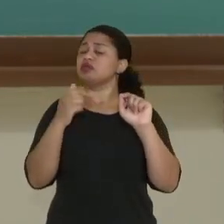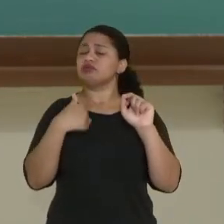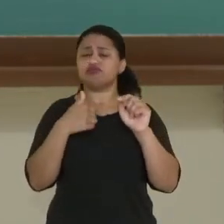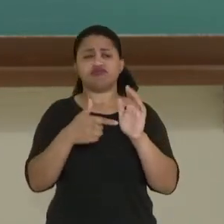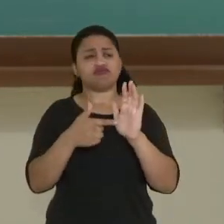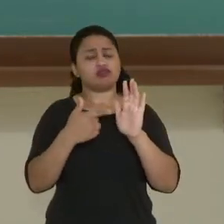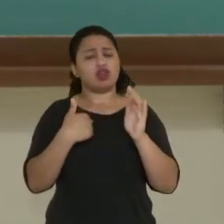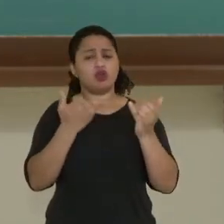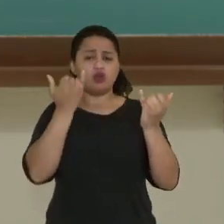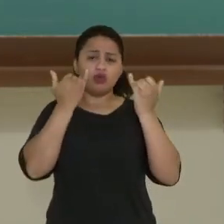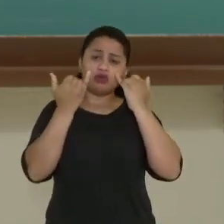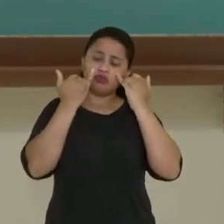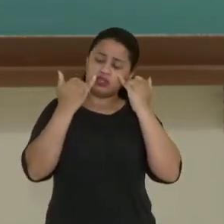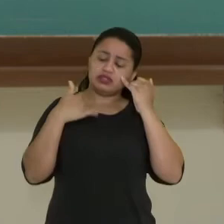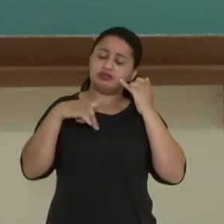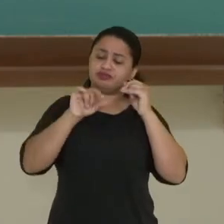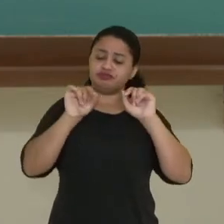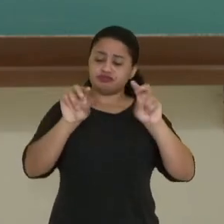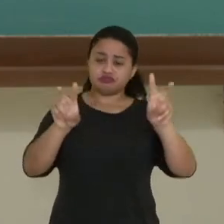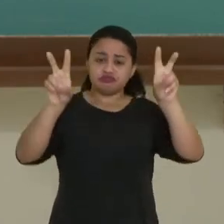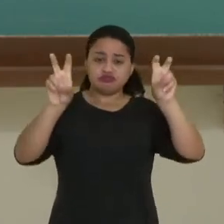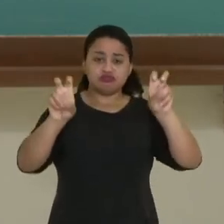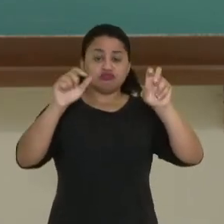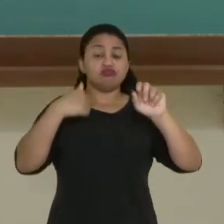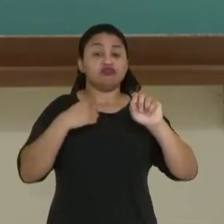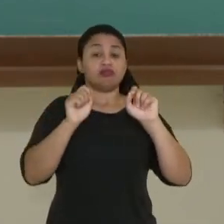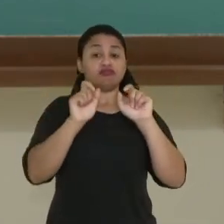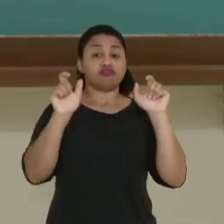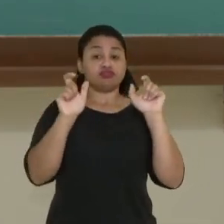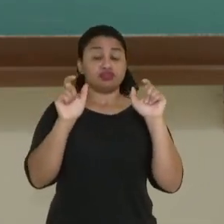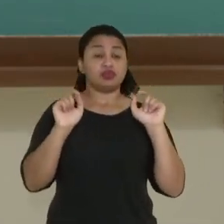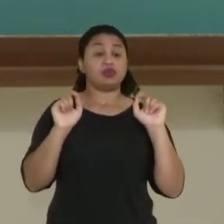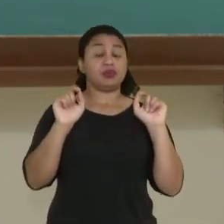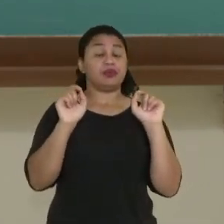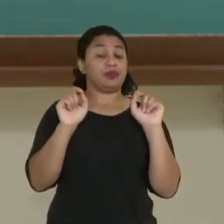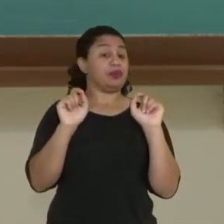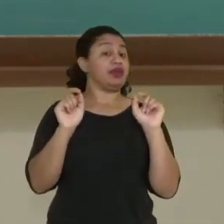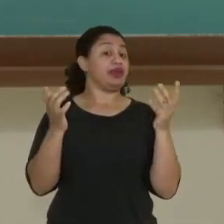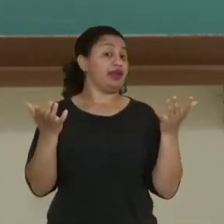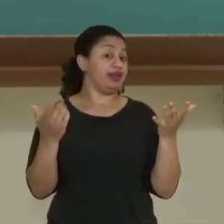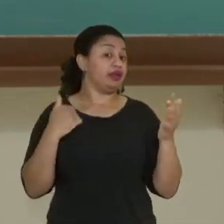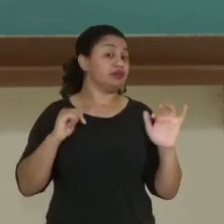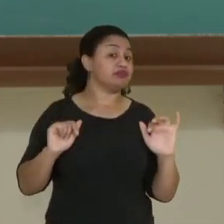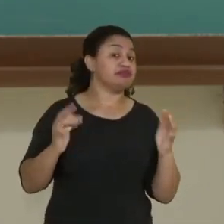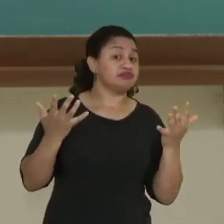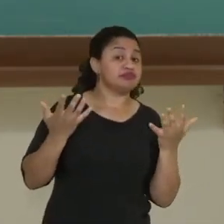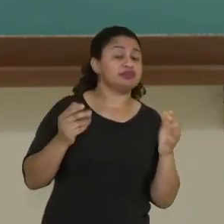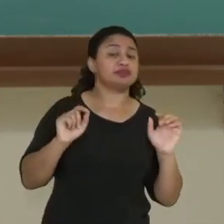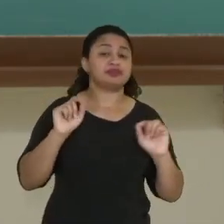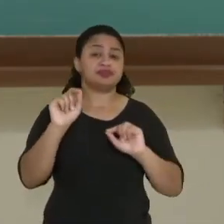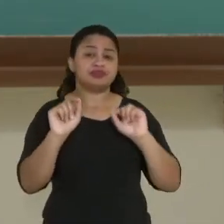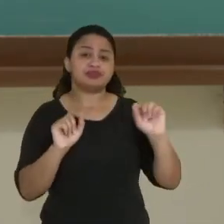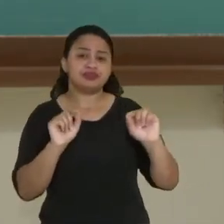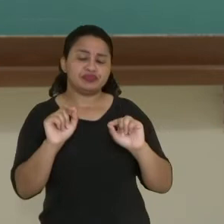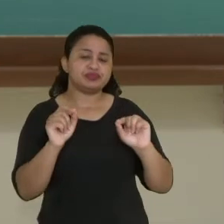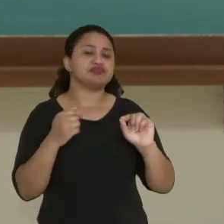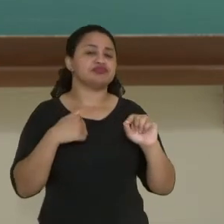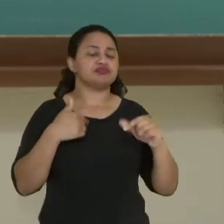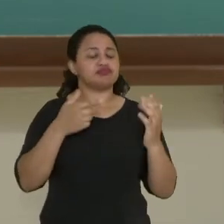Qual informação nós temos ali apresentada que salta aos olhos, digamos assim, né? Quando nós fazemos a